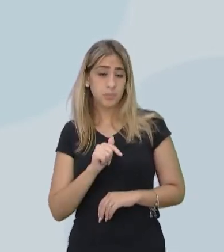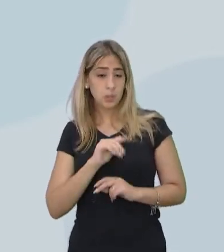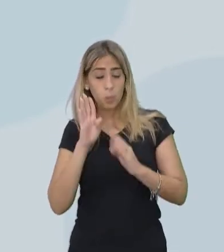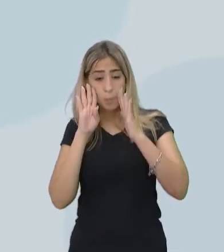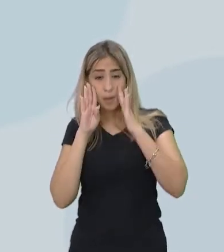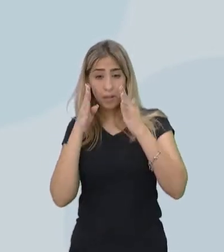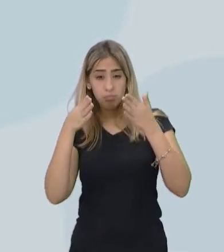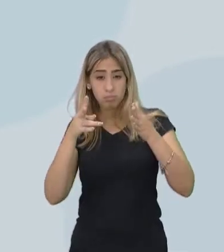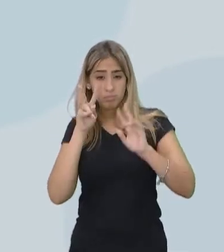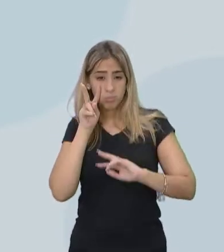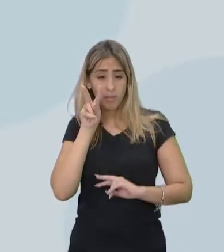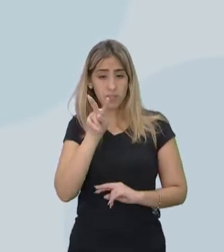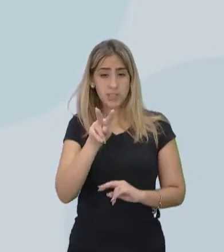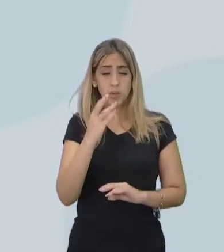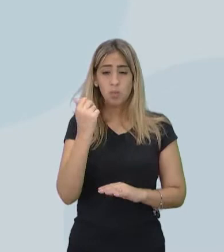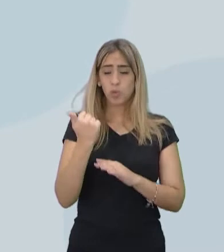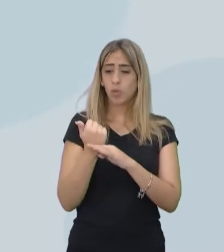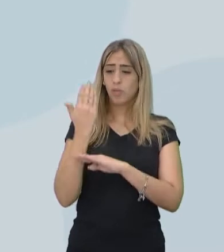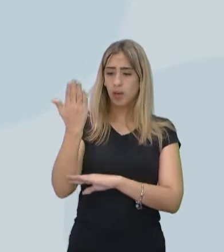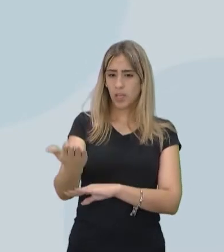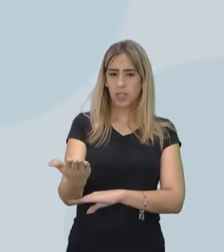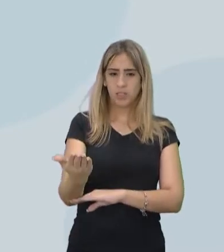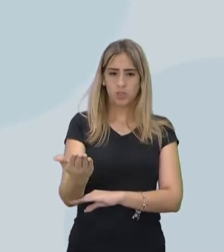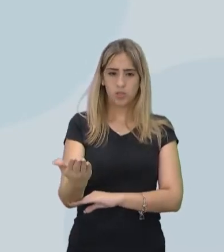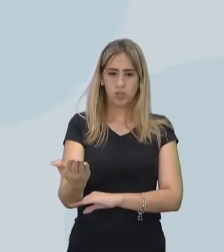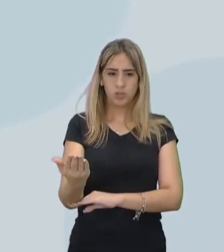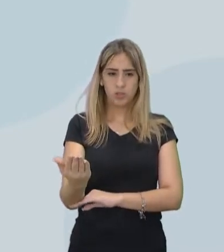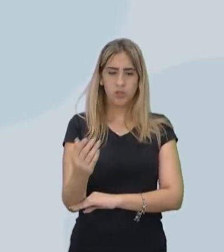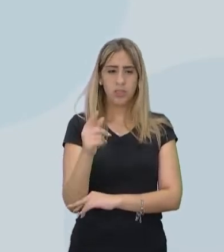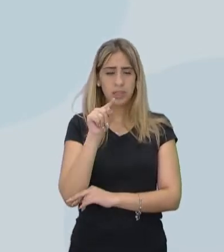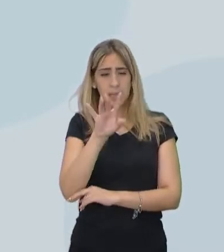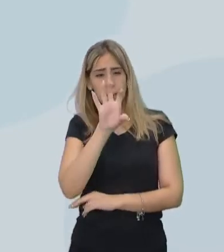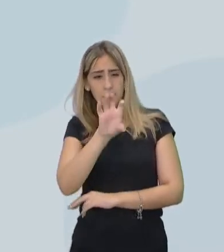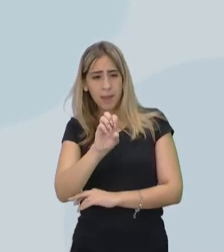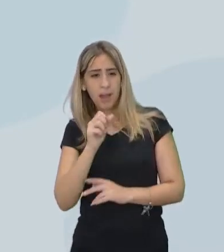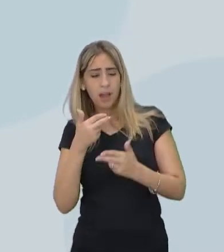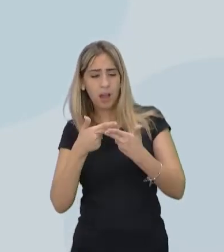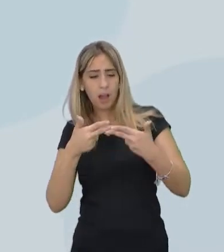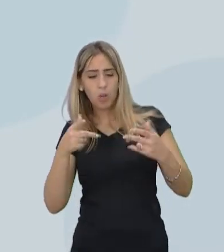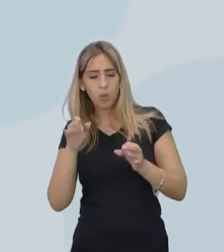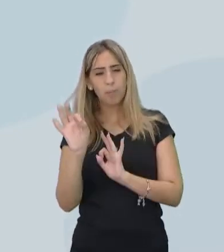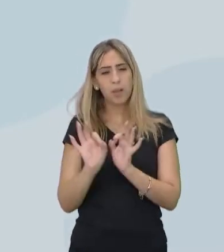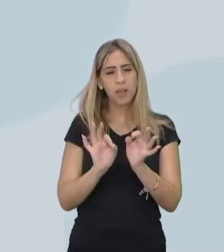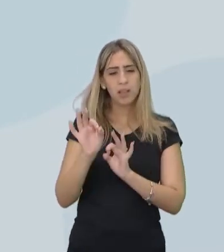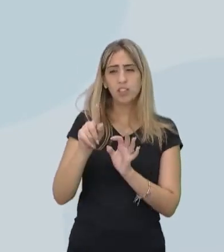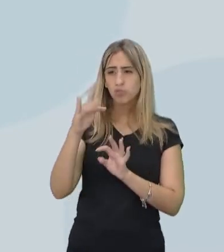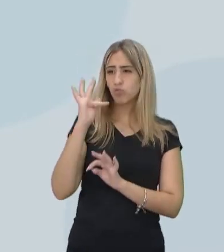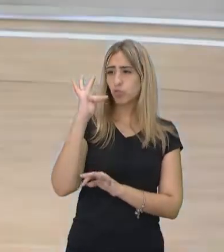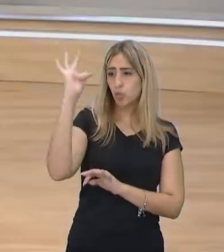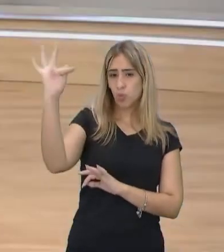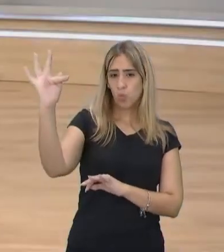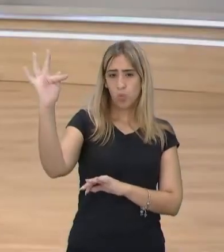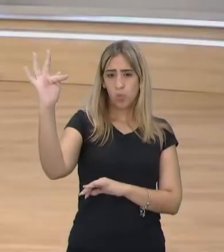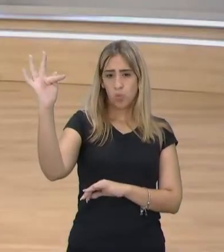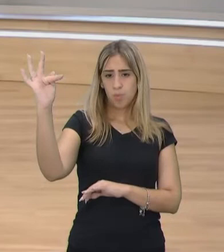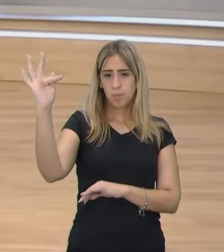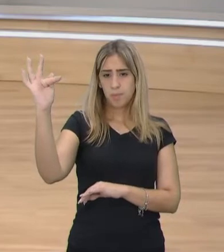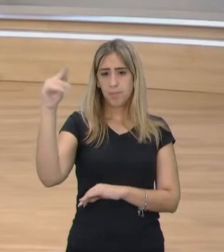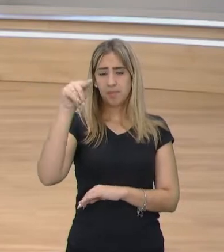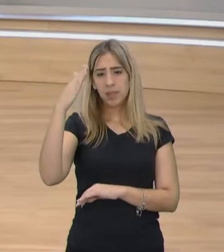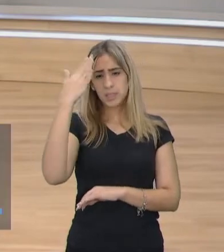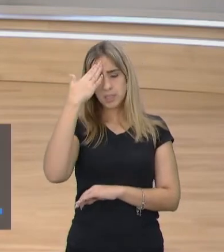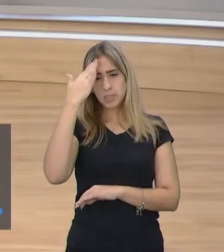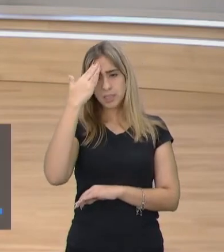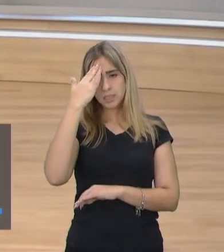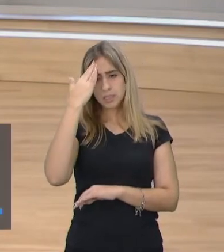visão muito à frente. Então ele pega algo que ele planeja lá na frente, mas que ele saiba